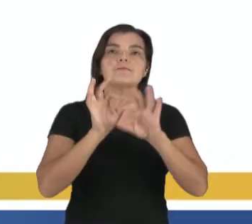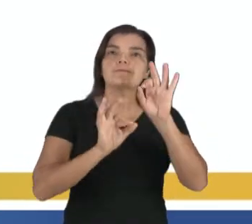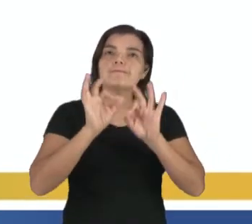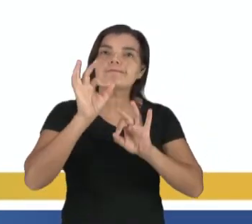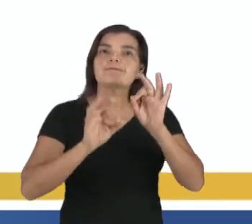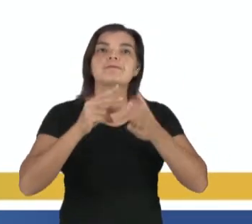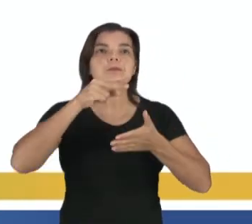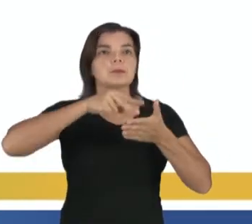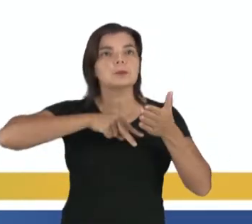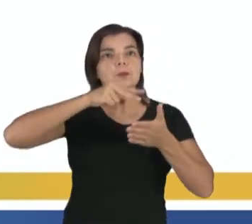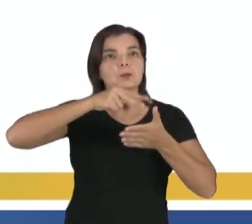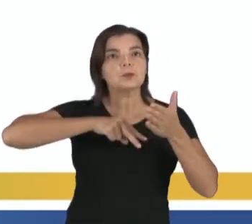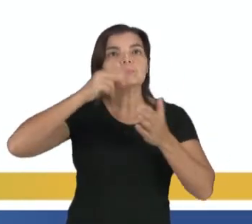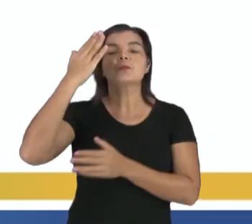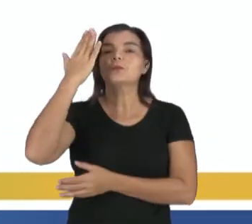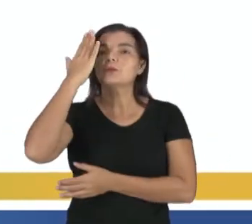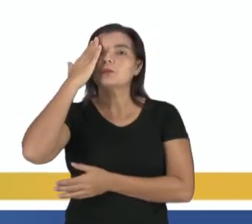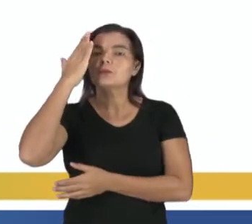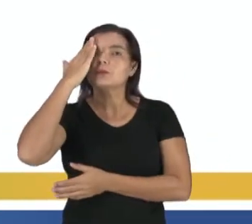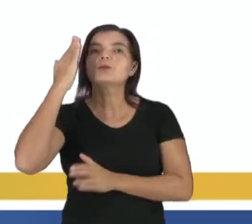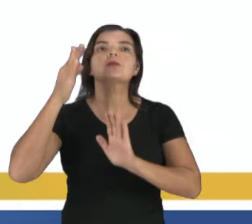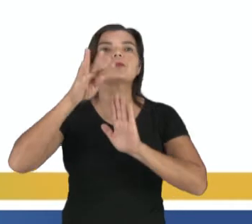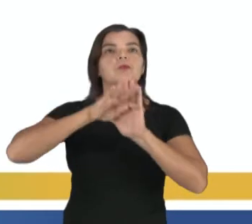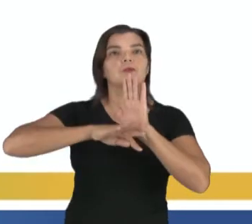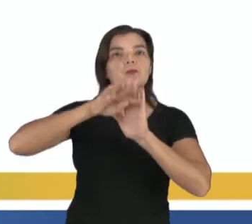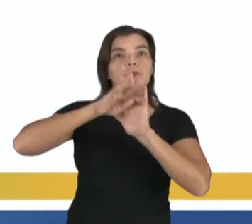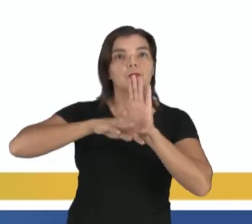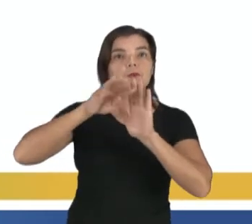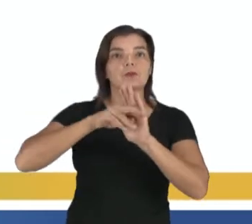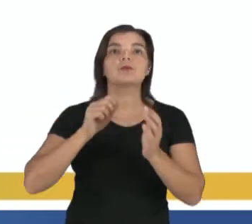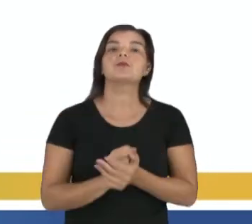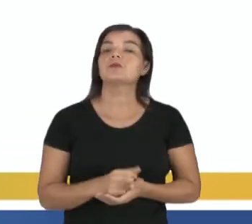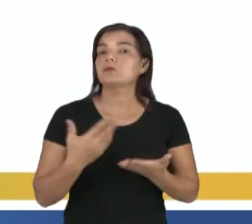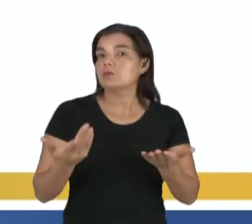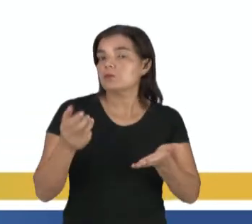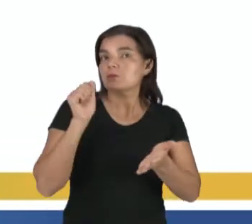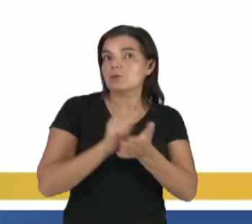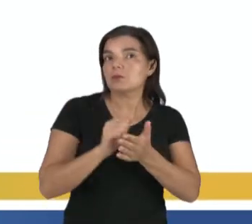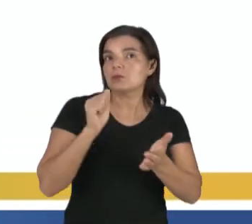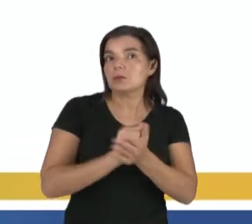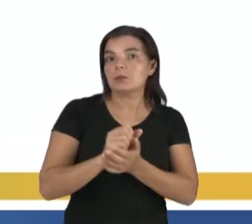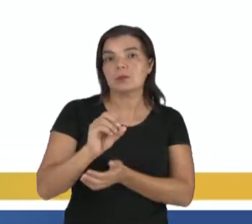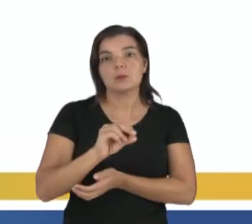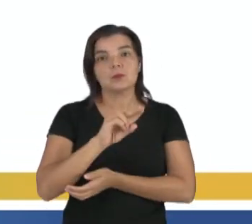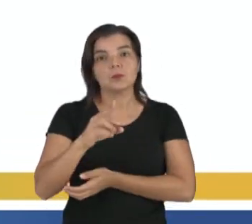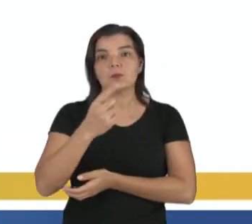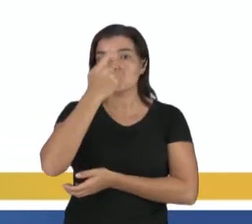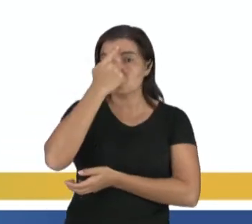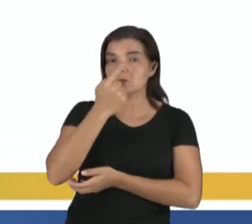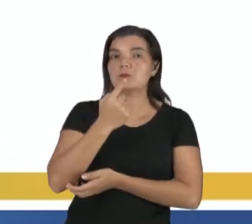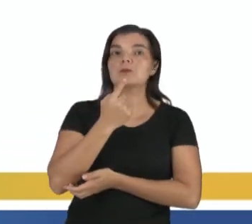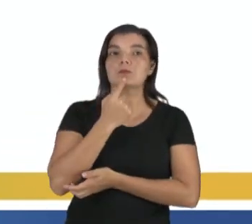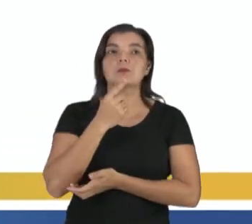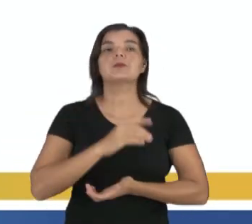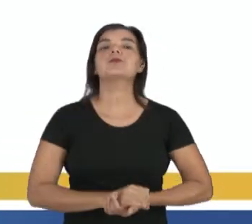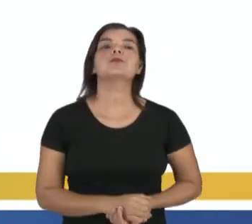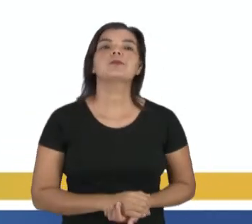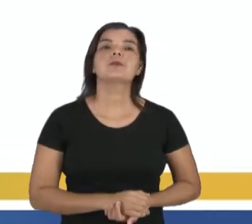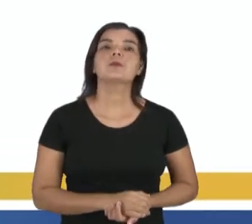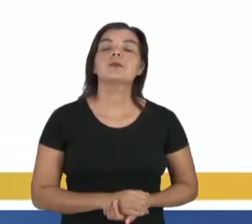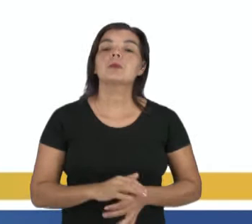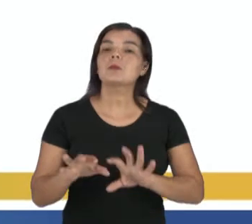que se constrói na leitura e na interpretação dos textos, sejam eles verbais ou não